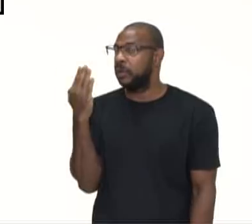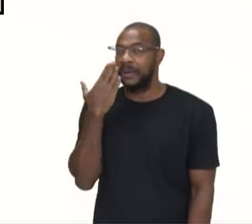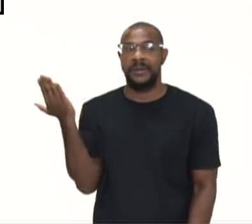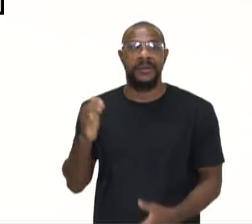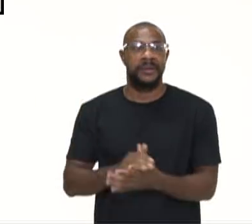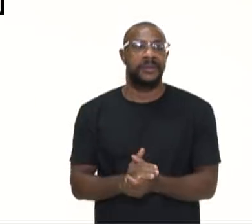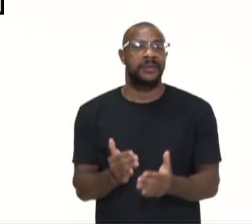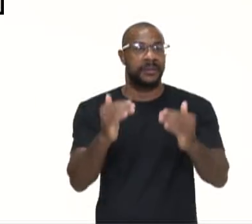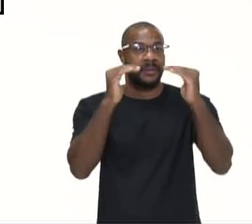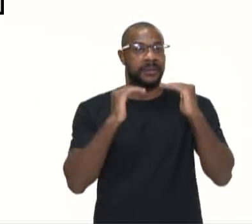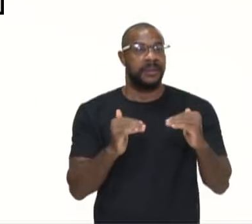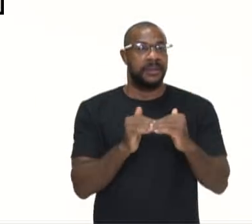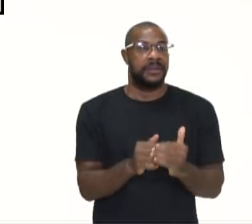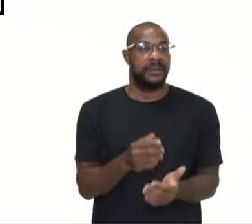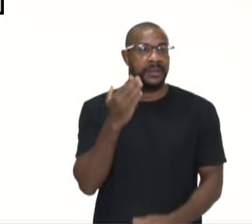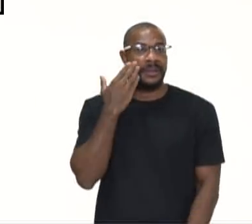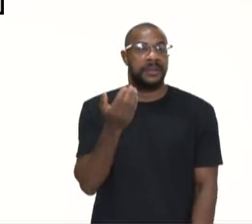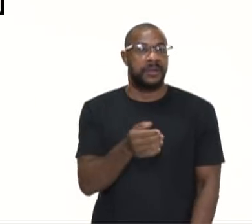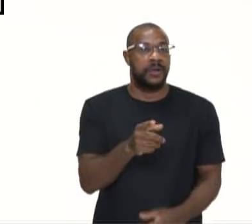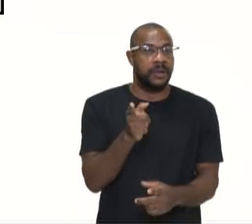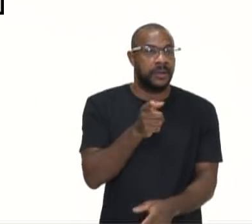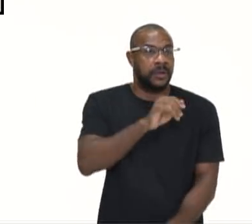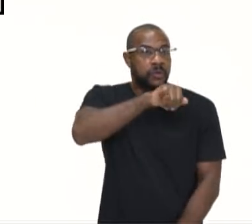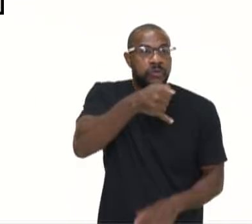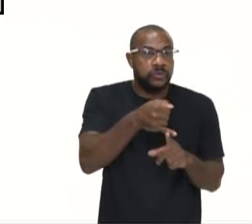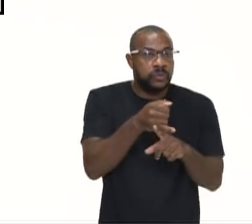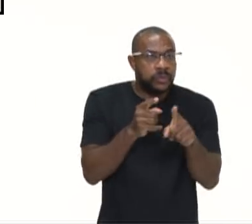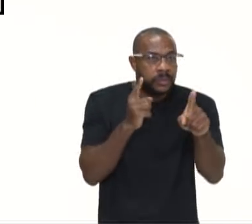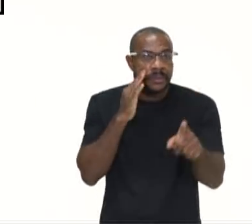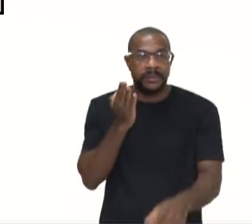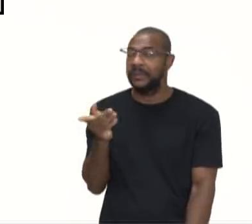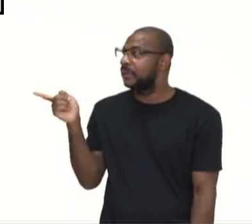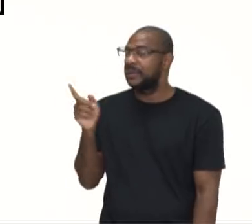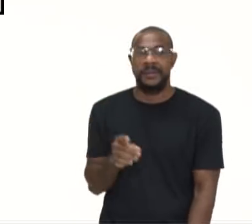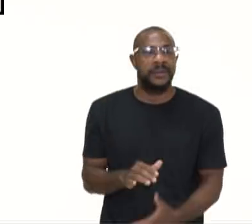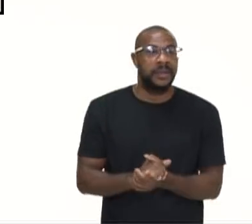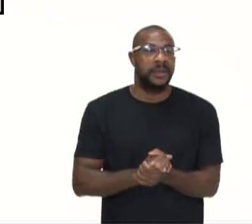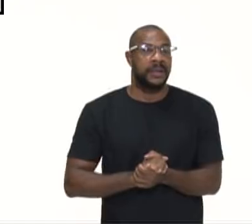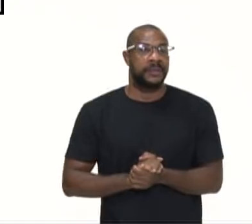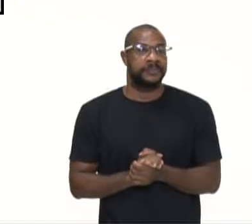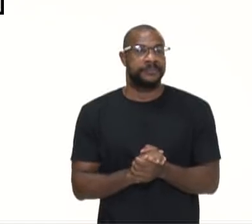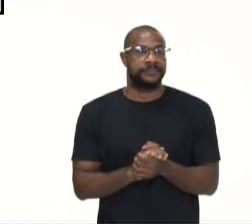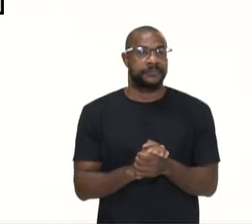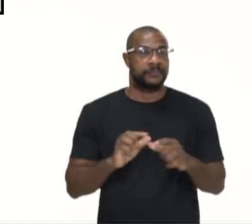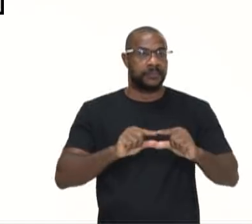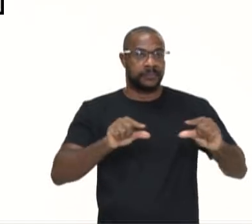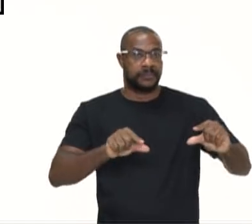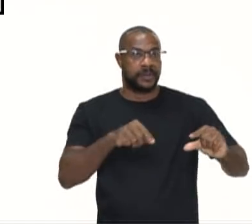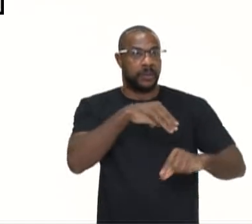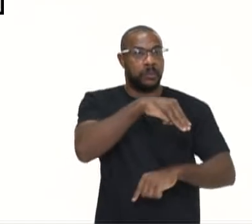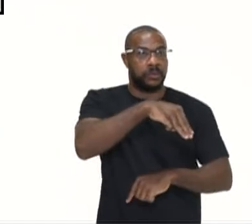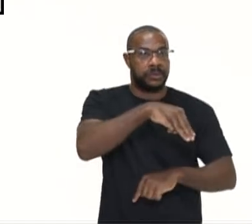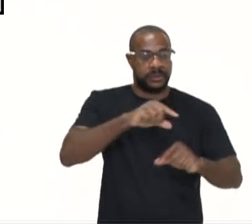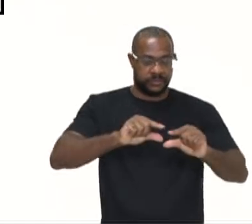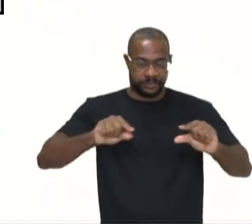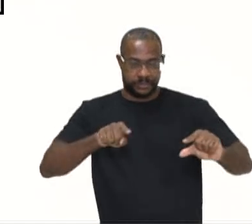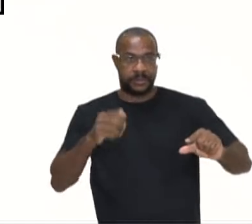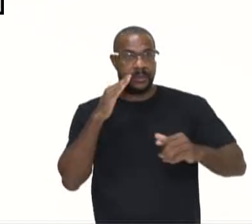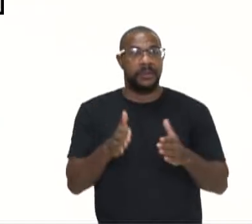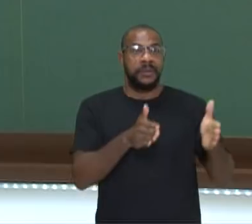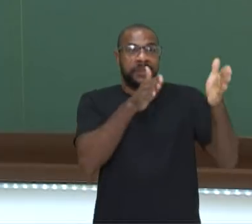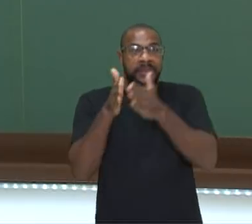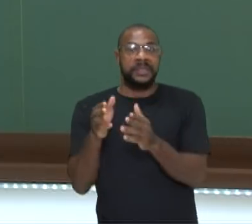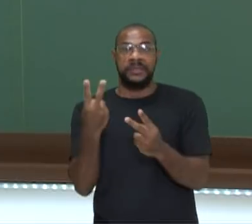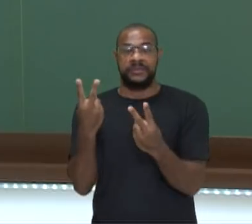montante 500 mais 10, 510. No segundo mês, agora a gente vai fazer o cálculo novamente, Só que